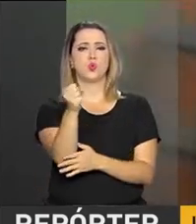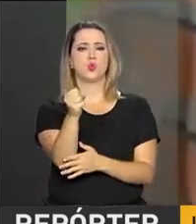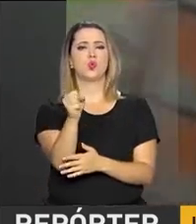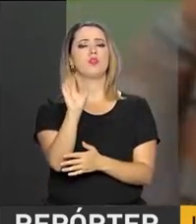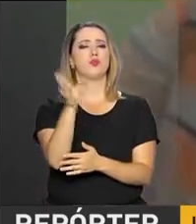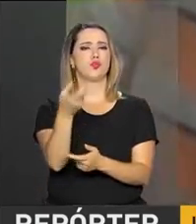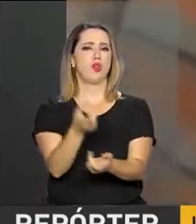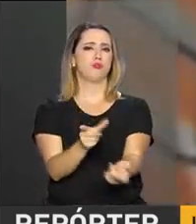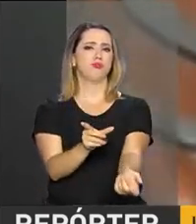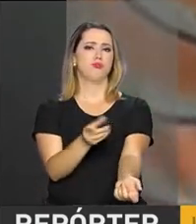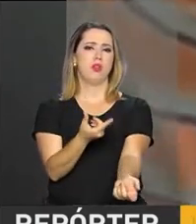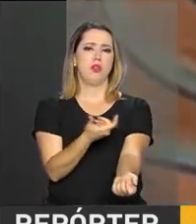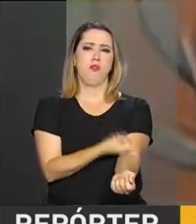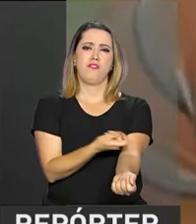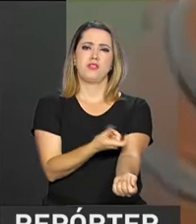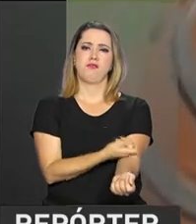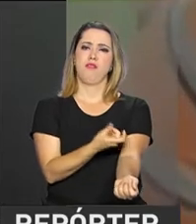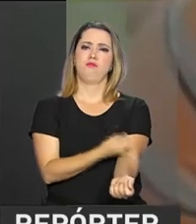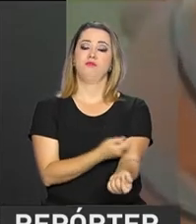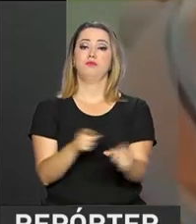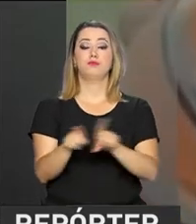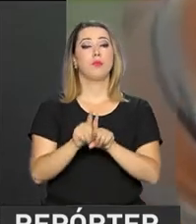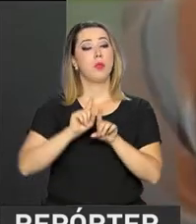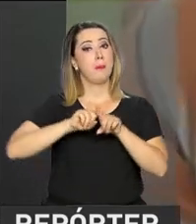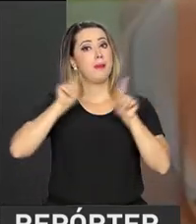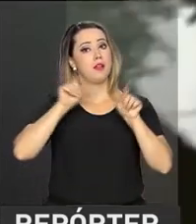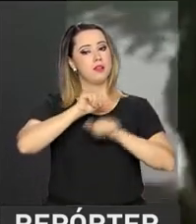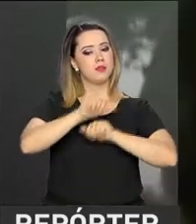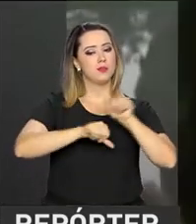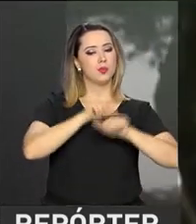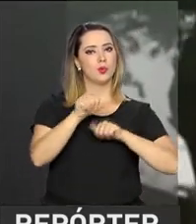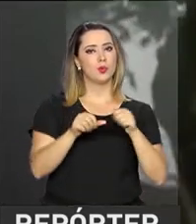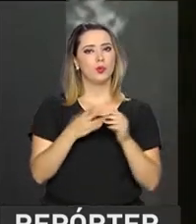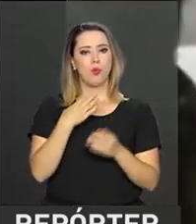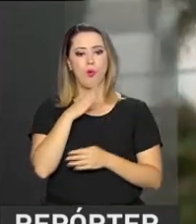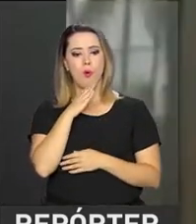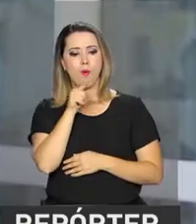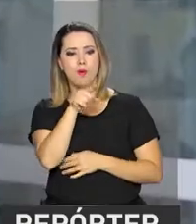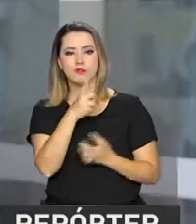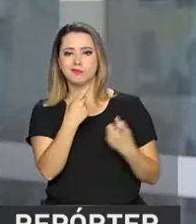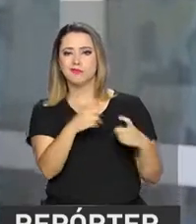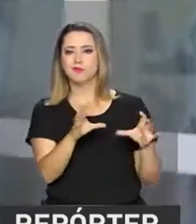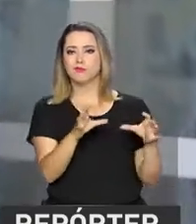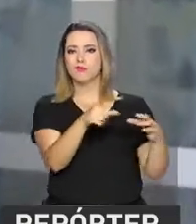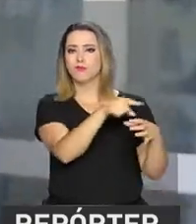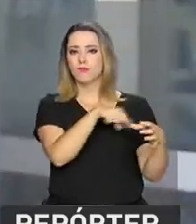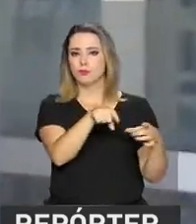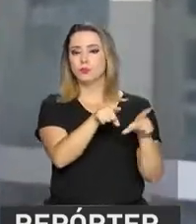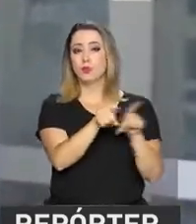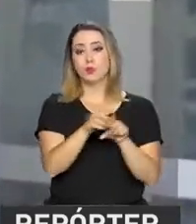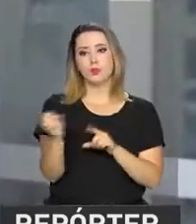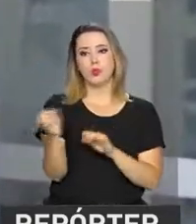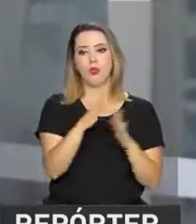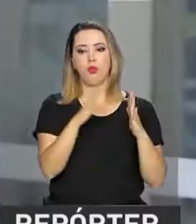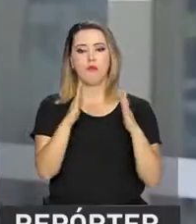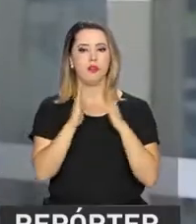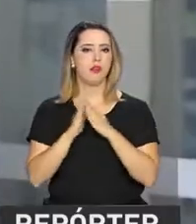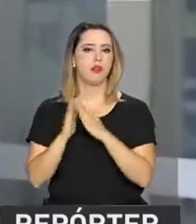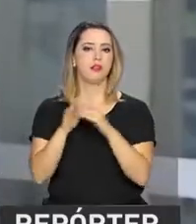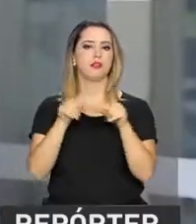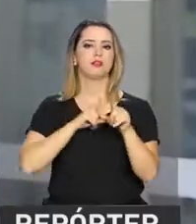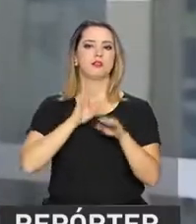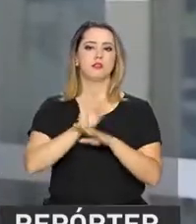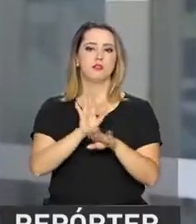tudo mudou quando ele conheceu uma organização não governamental de brasília além de um novo lar rogério passou a